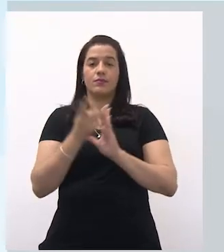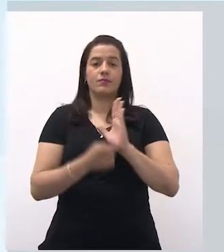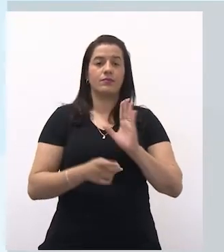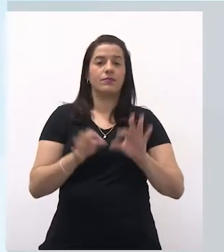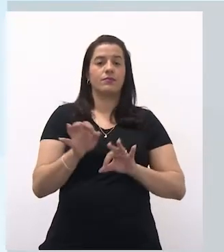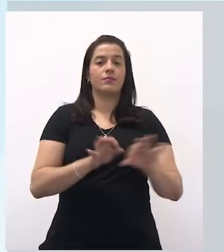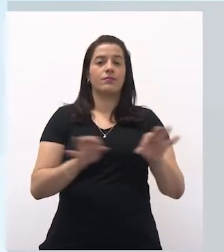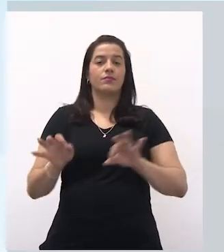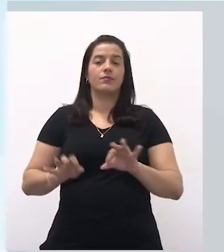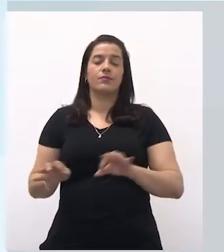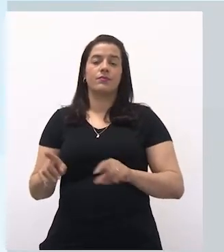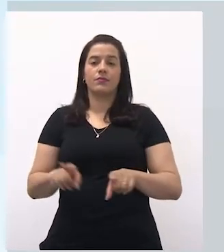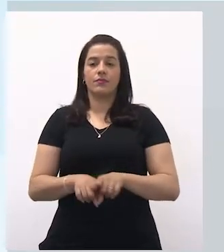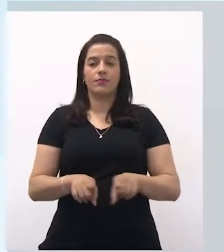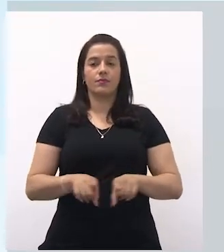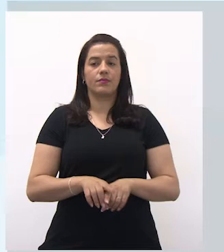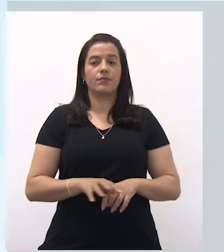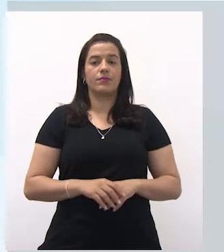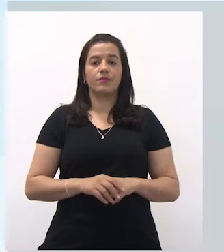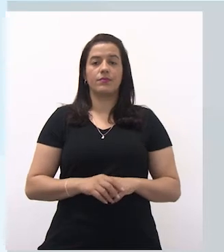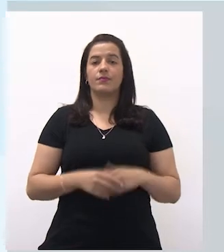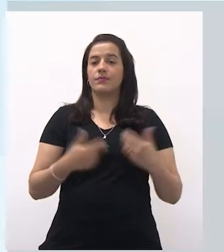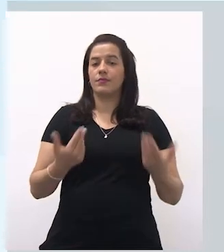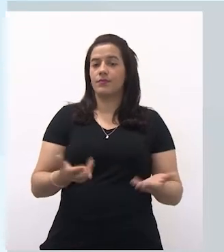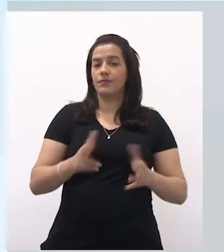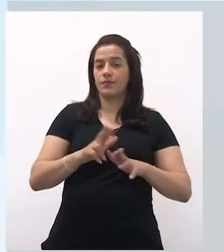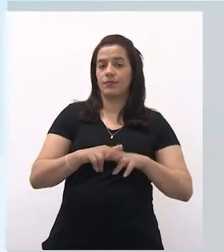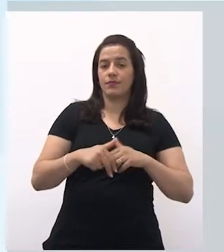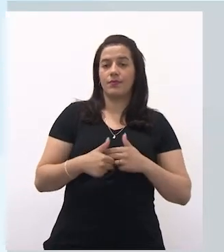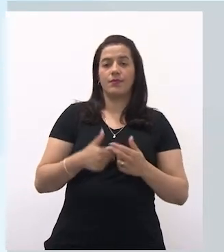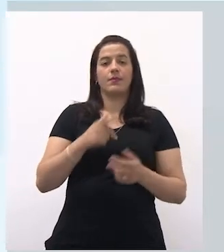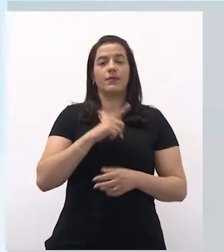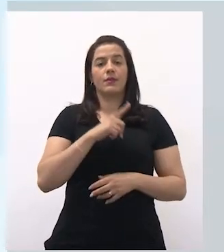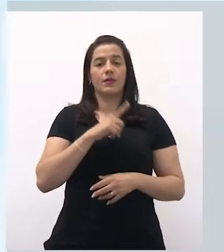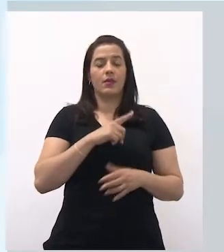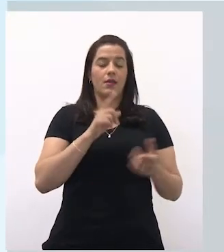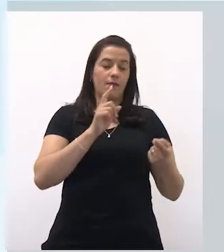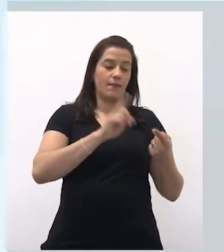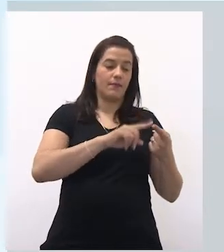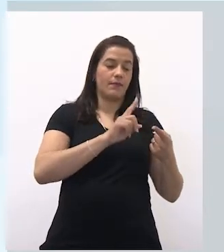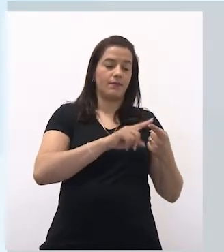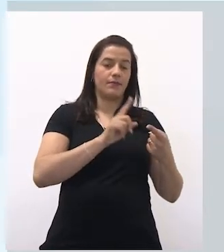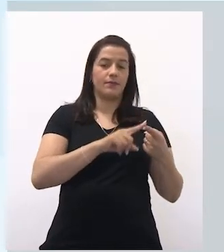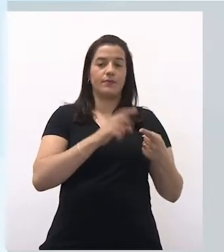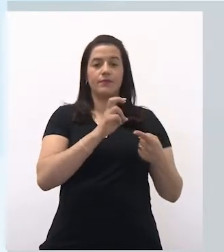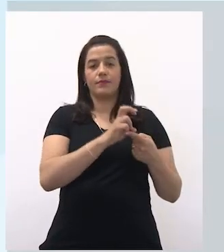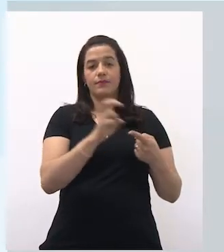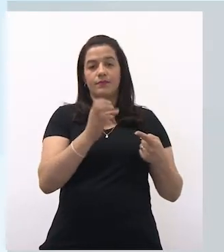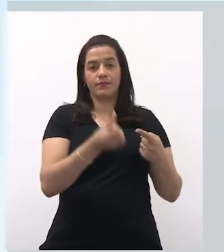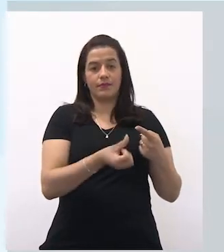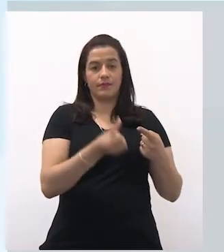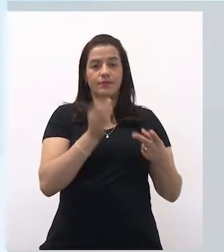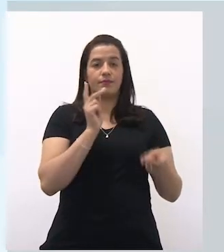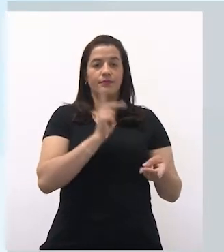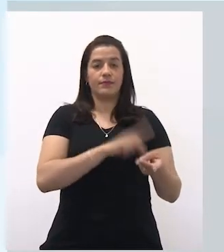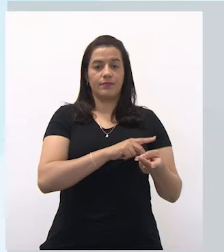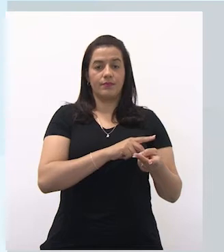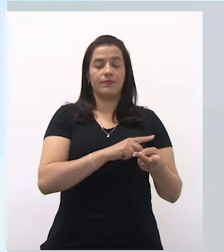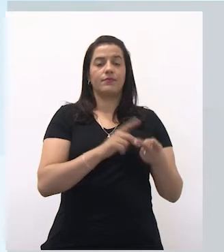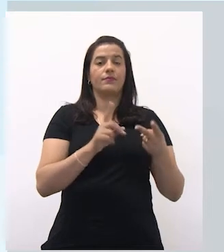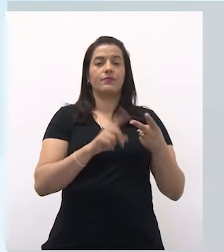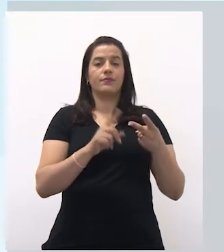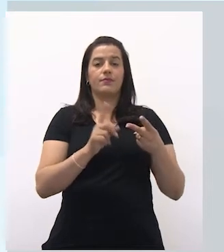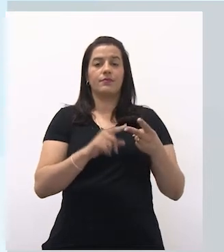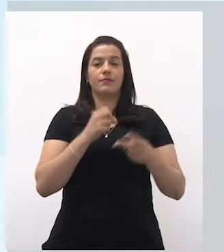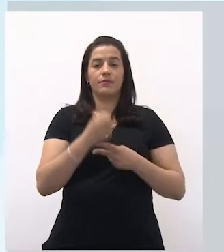uma taxonomia. Por isso, eu tenho a taxonomia original, que surgiu lá em 56, pensando na avaliação,